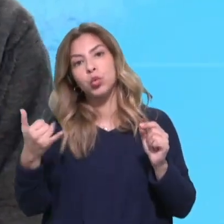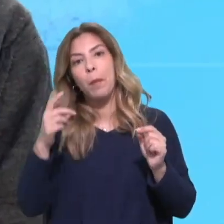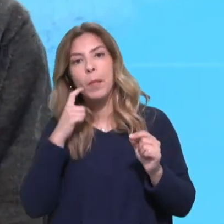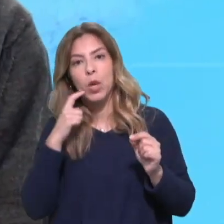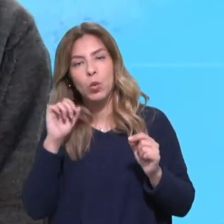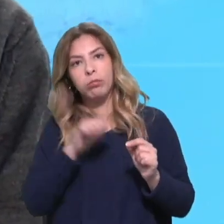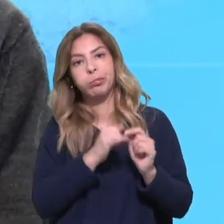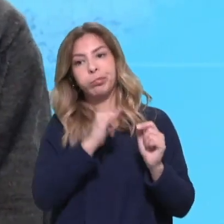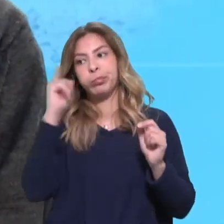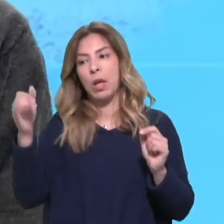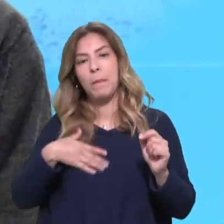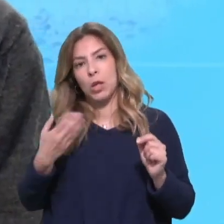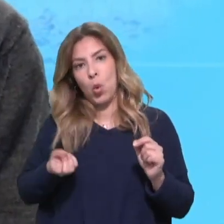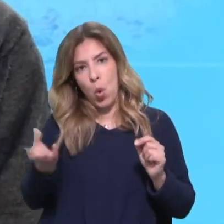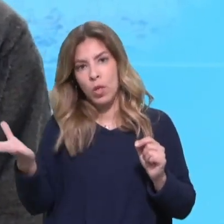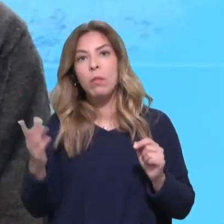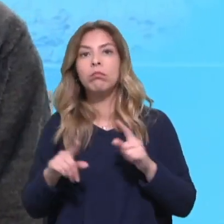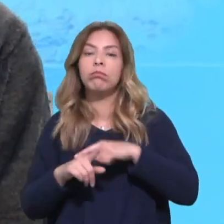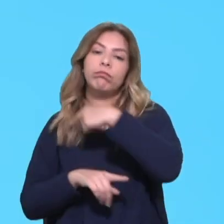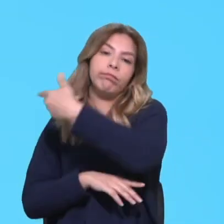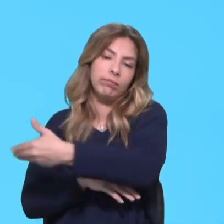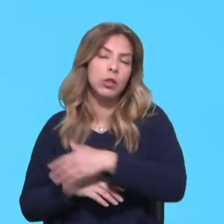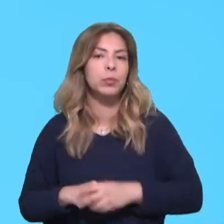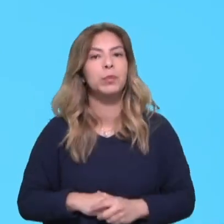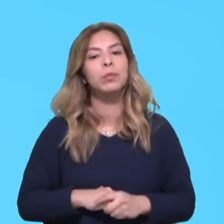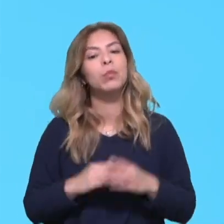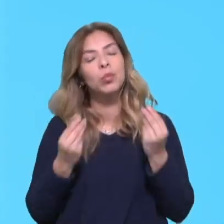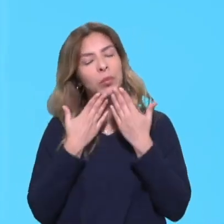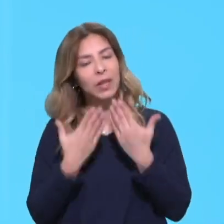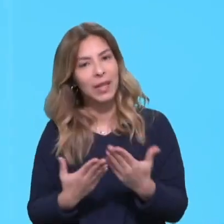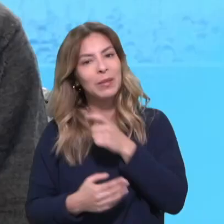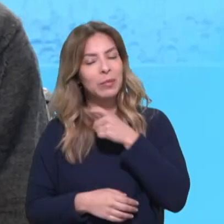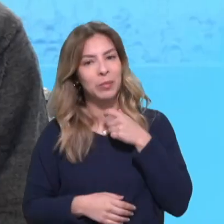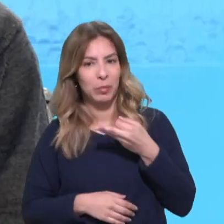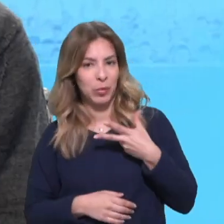e depois todo o tempo pascal até ao Pentecostes. Pascal, muito bem. Padre Pedro, muito obrigada por ter estado